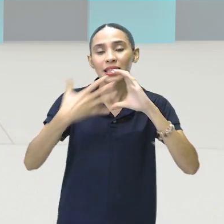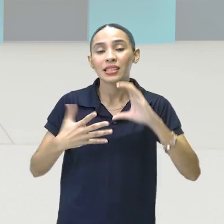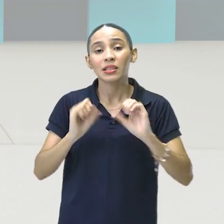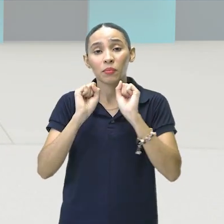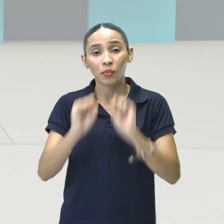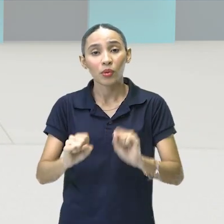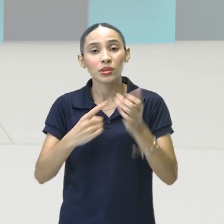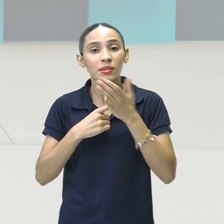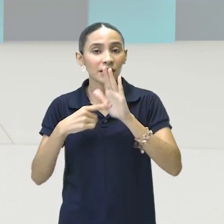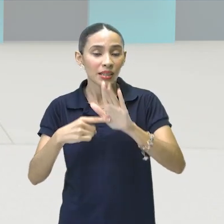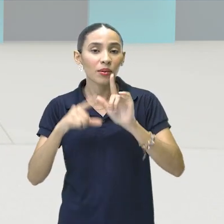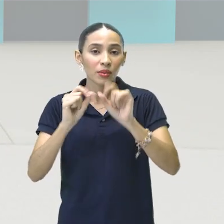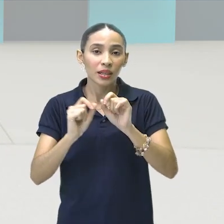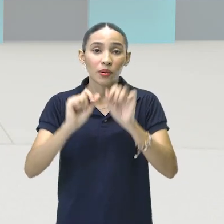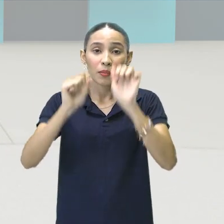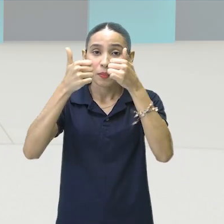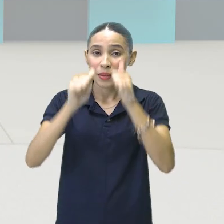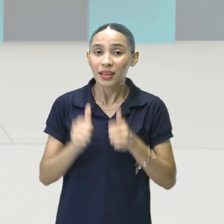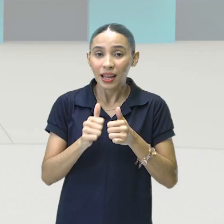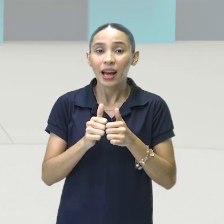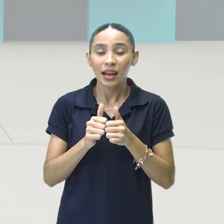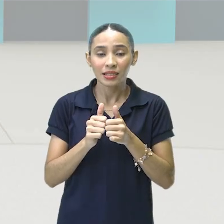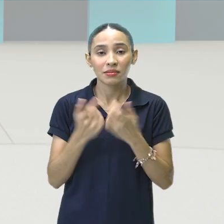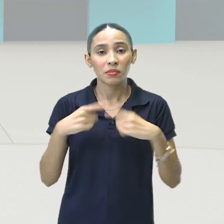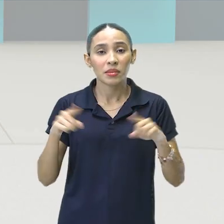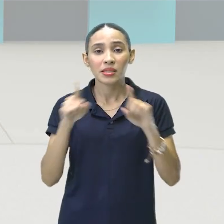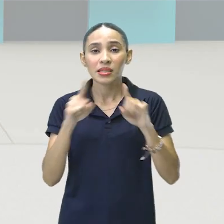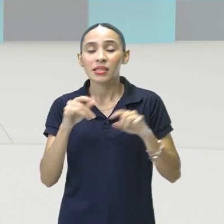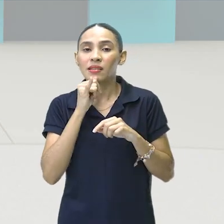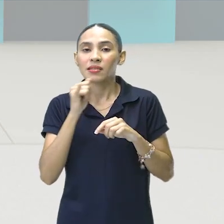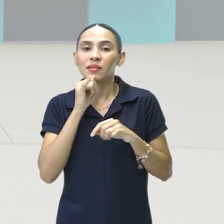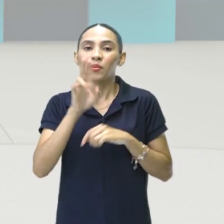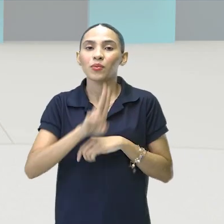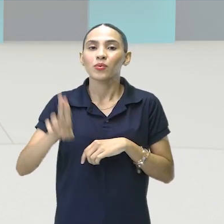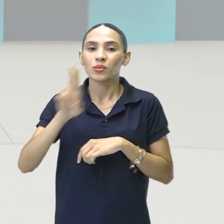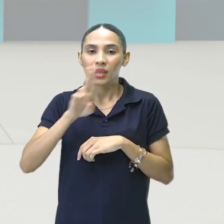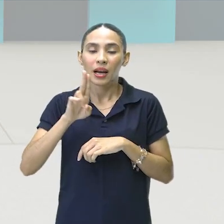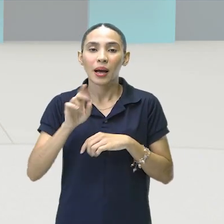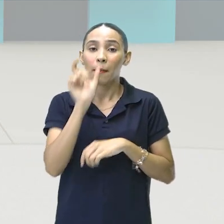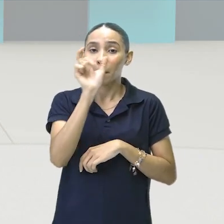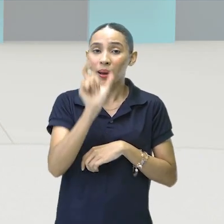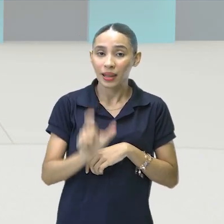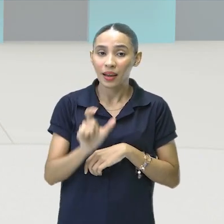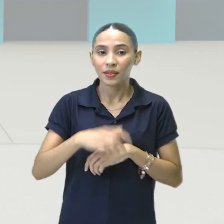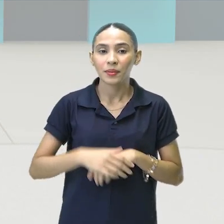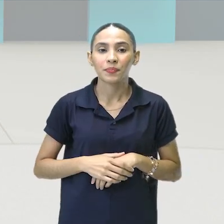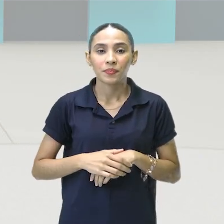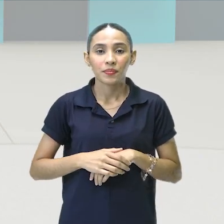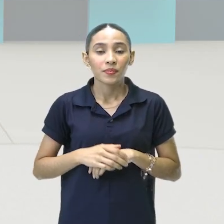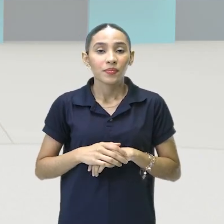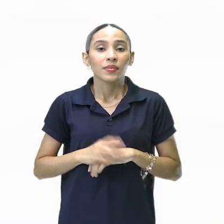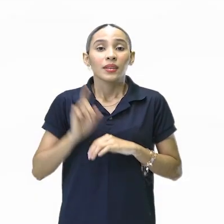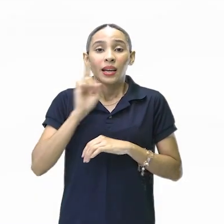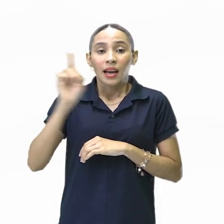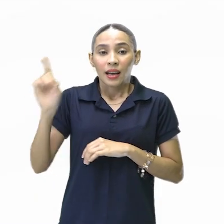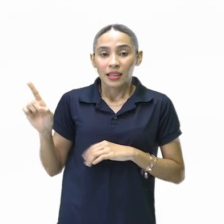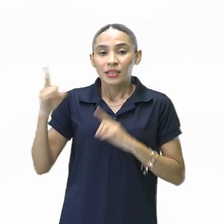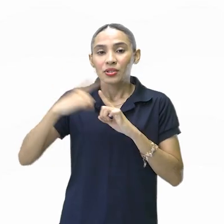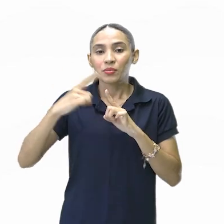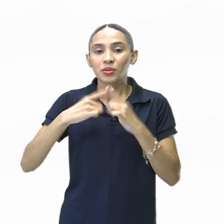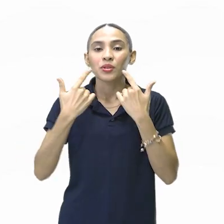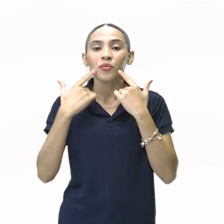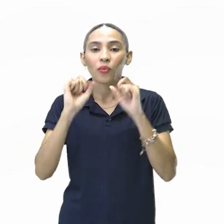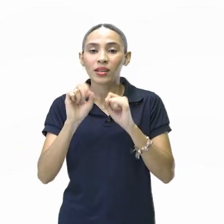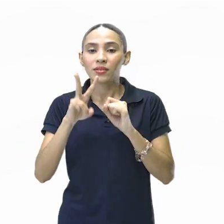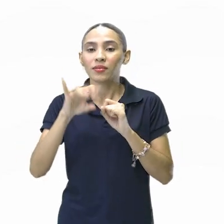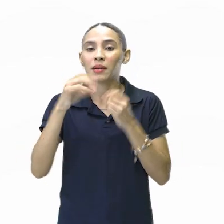posso trazer em uma interpretação sem necessariamente utilizar palavras. E nesse tipo de linguagem,